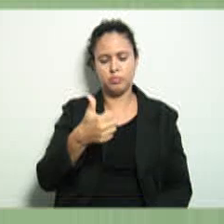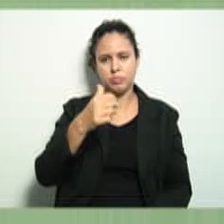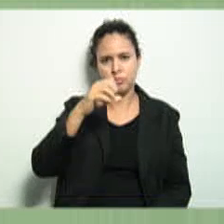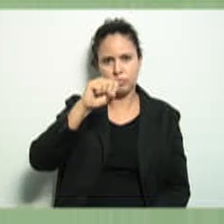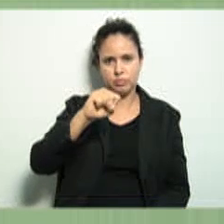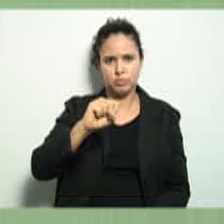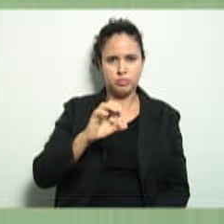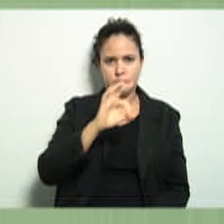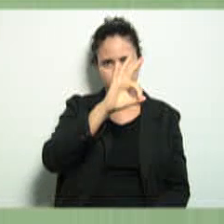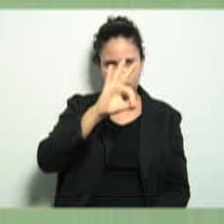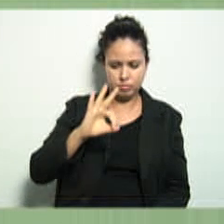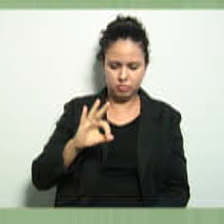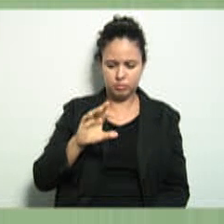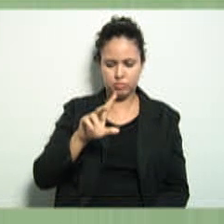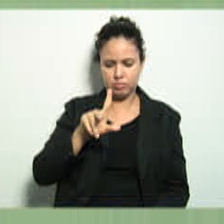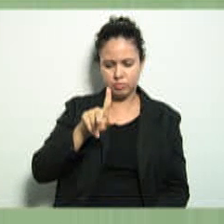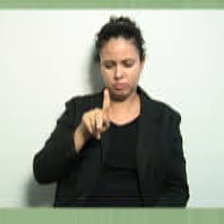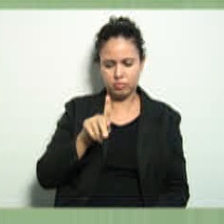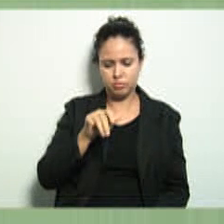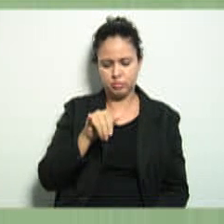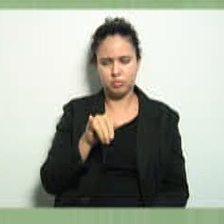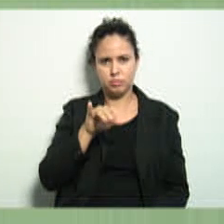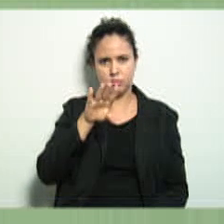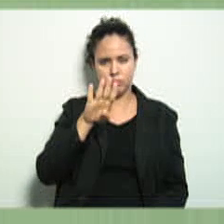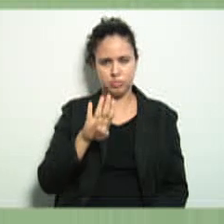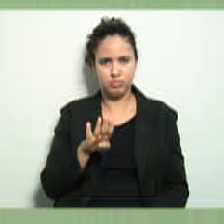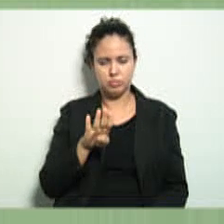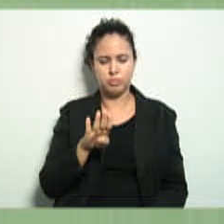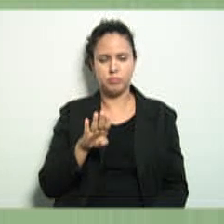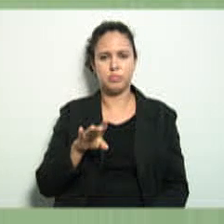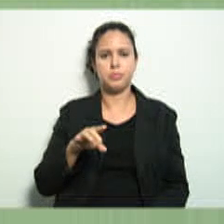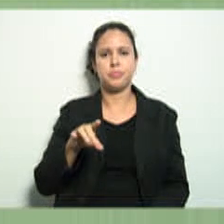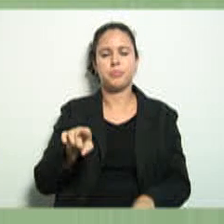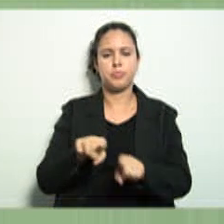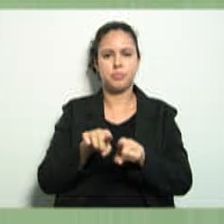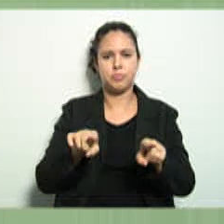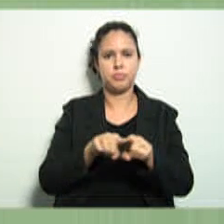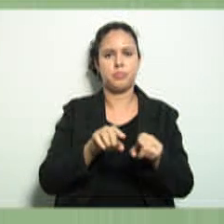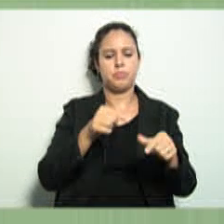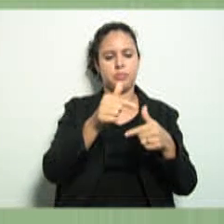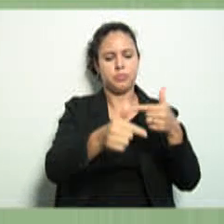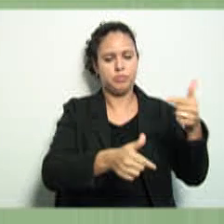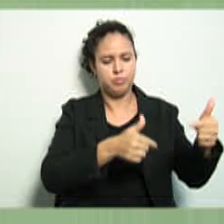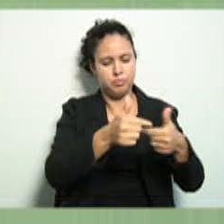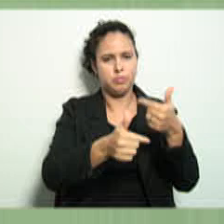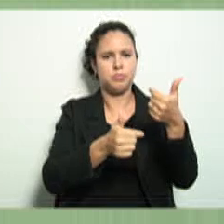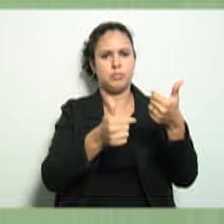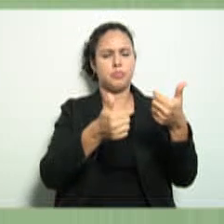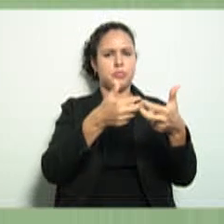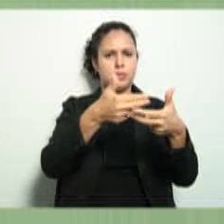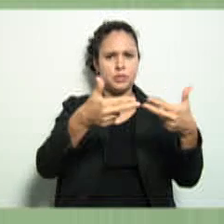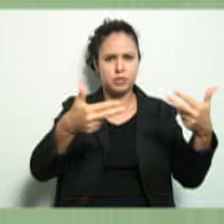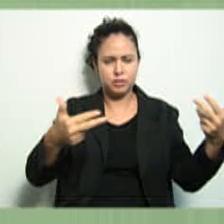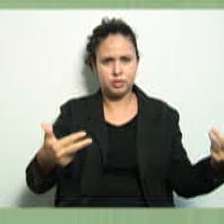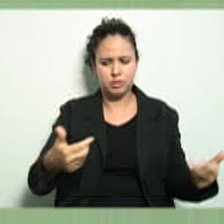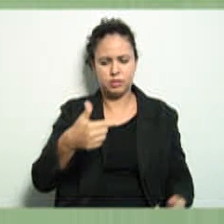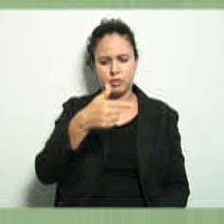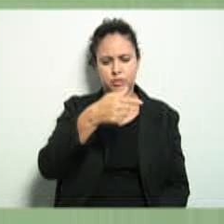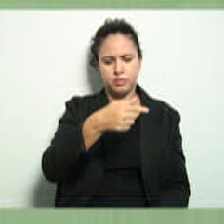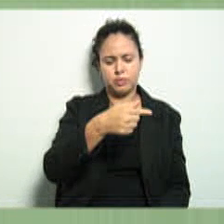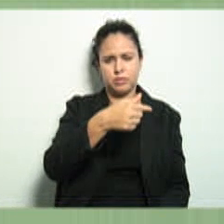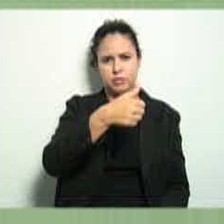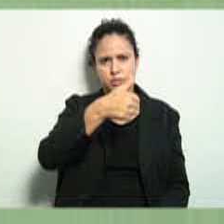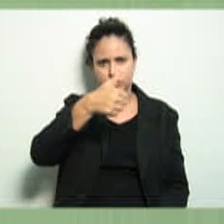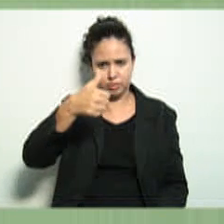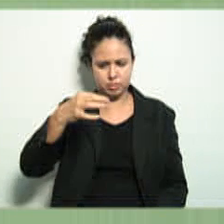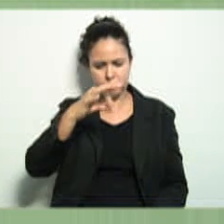do PIB do estado de Rondônia, enquanto os serviços complementa com 71%